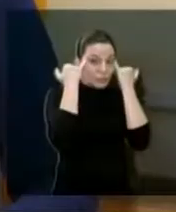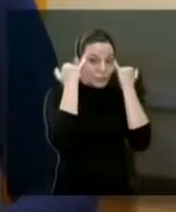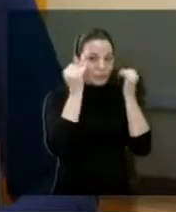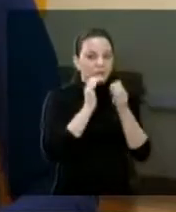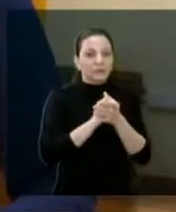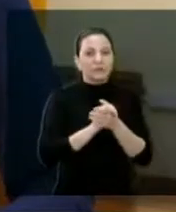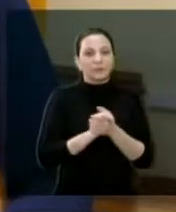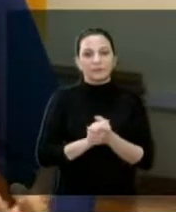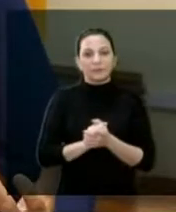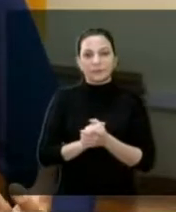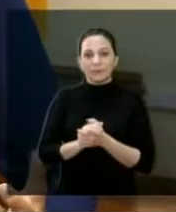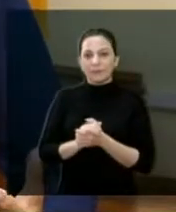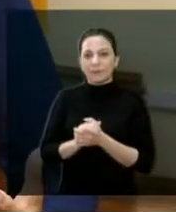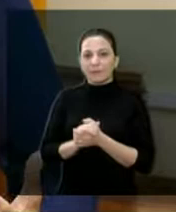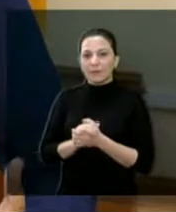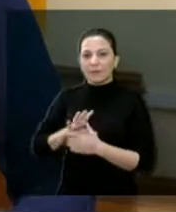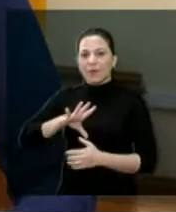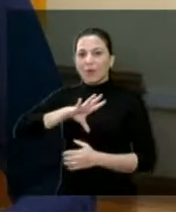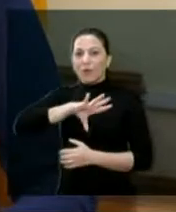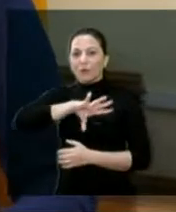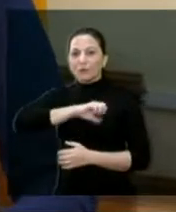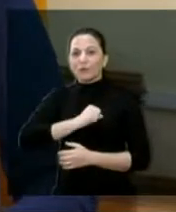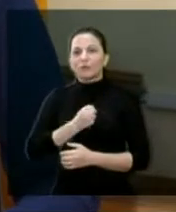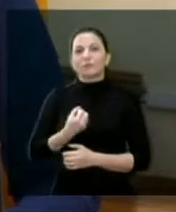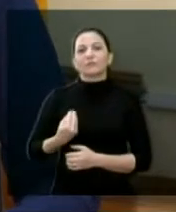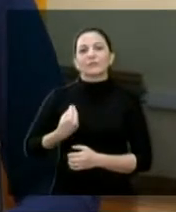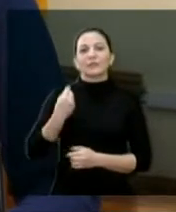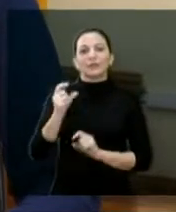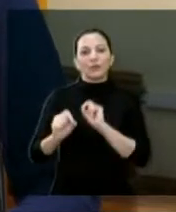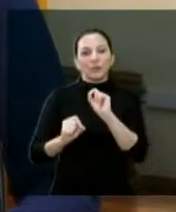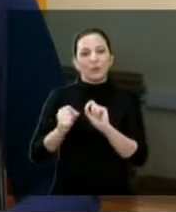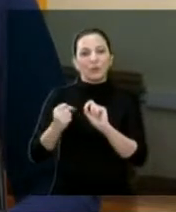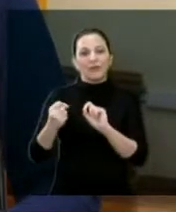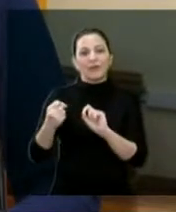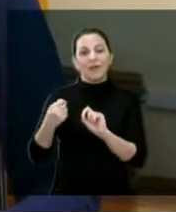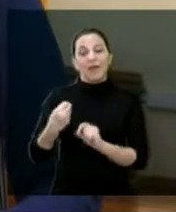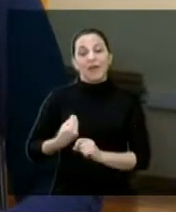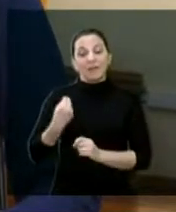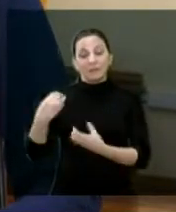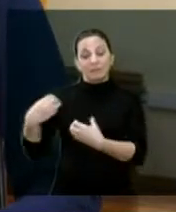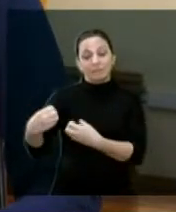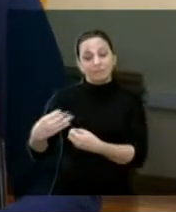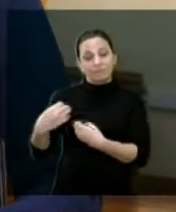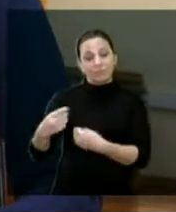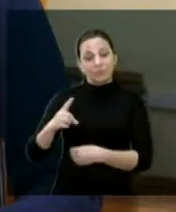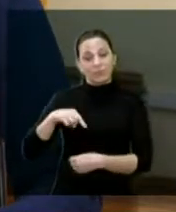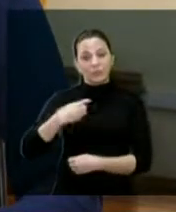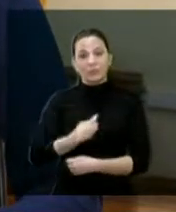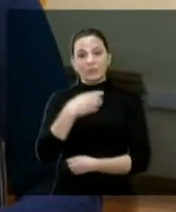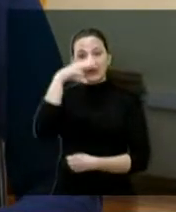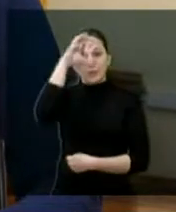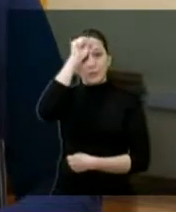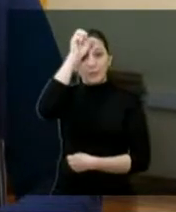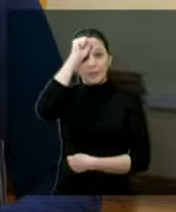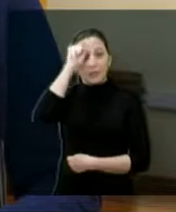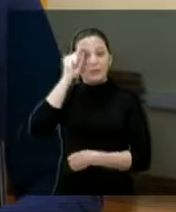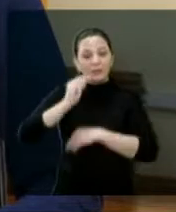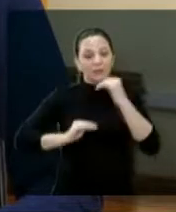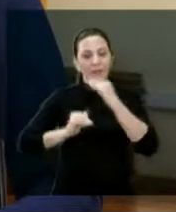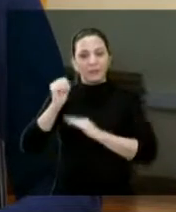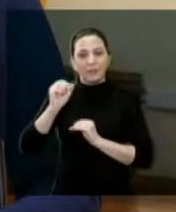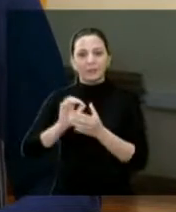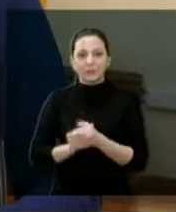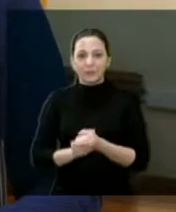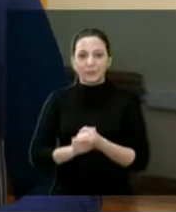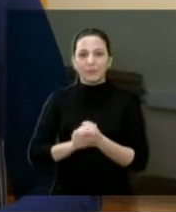Olha, o gostoso da vida é isso, né? A vida ensina e a gente aprende e coloca isso em prática. O